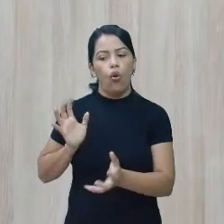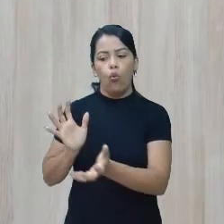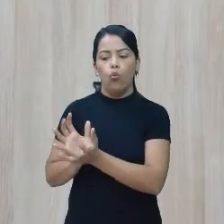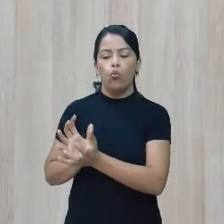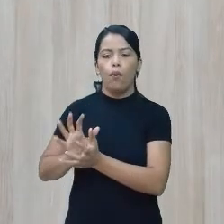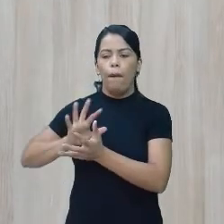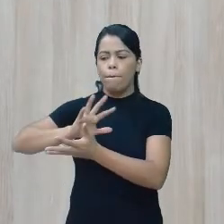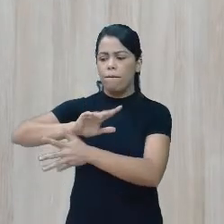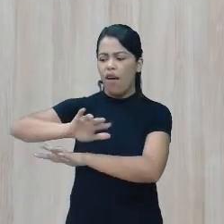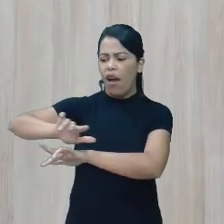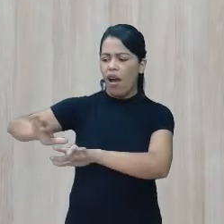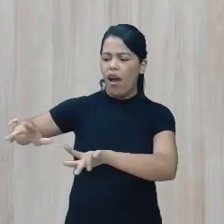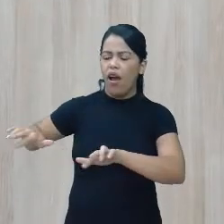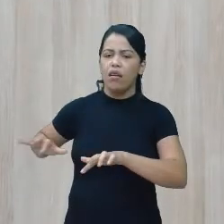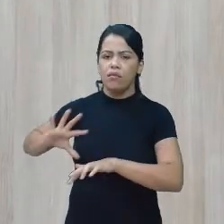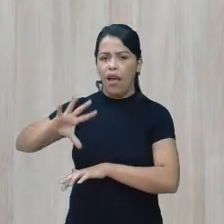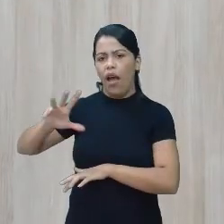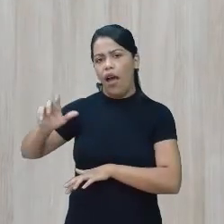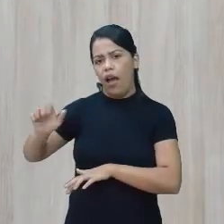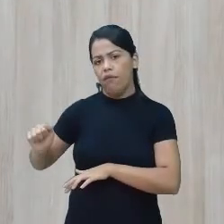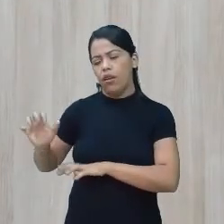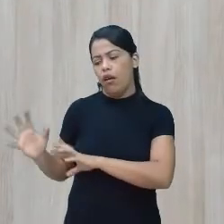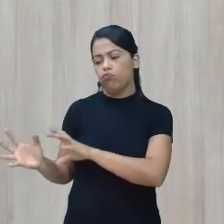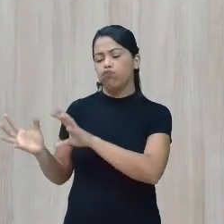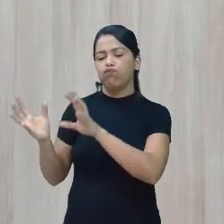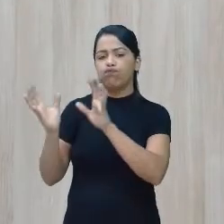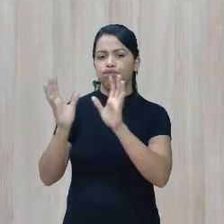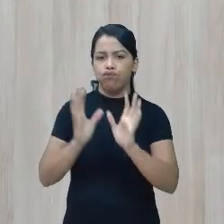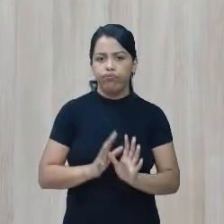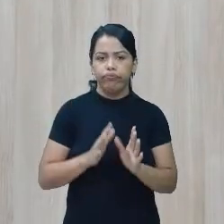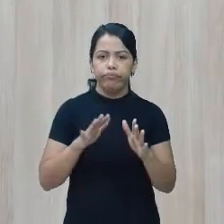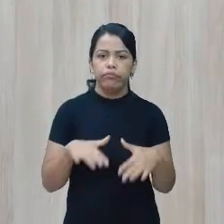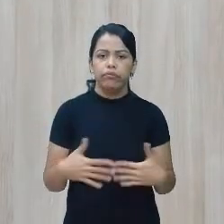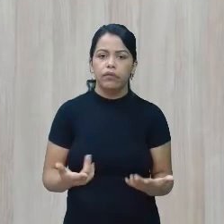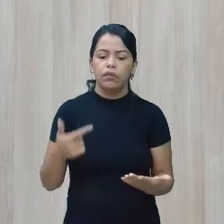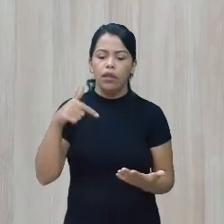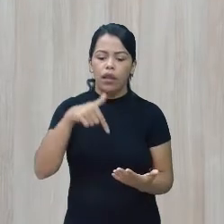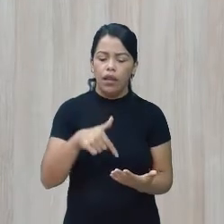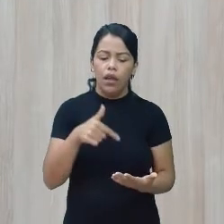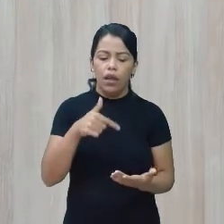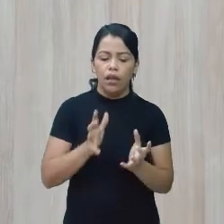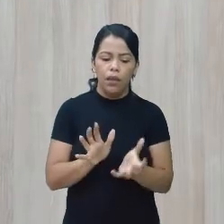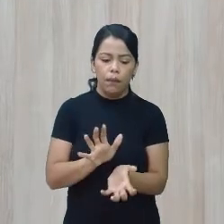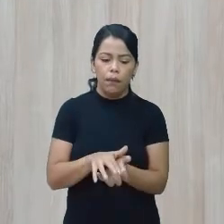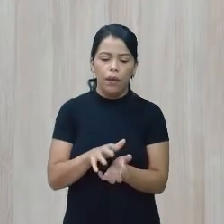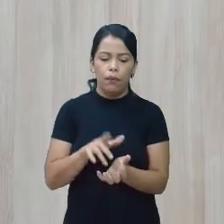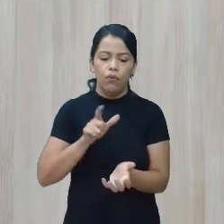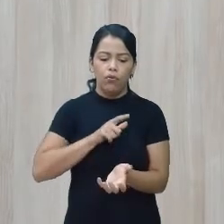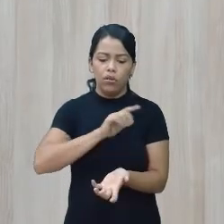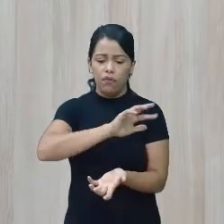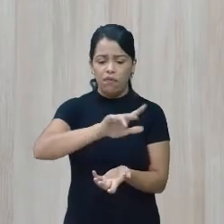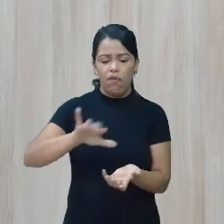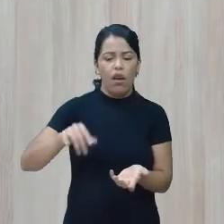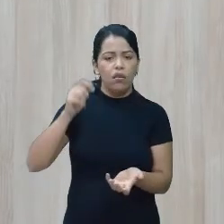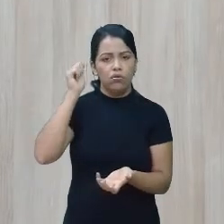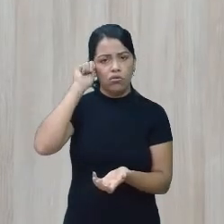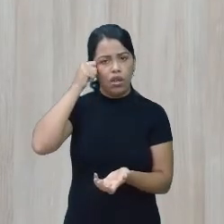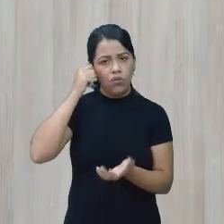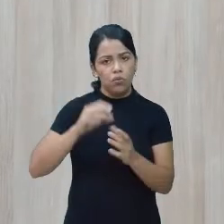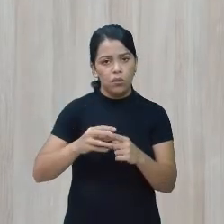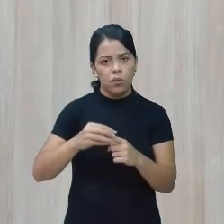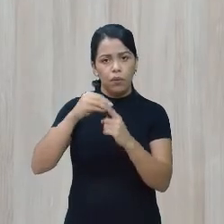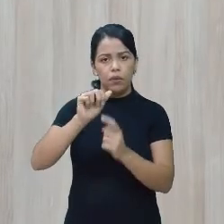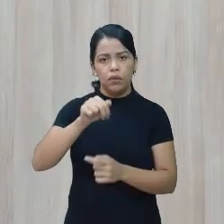cultura, né? Então, aqui em Pernambuco, nós temos essa predominância, né, de Angola, de Moçambique, né, mas, sobretudo, de Angola. Tá